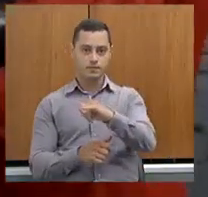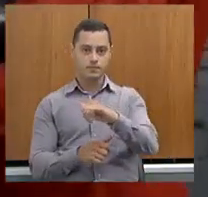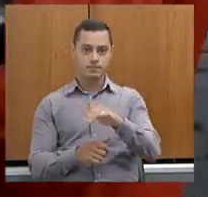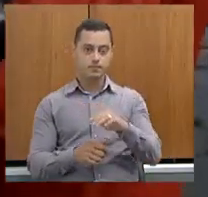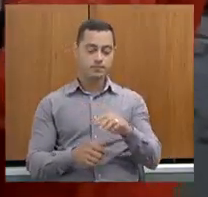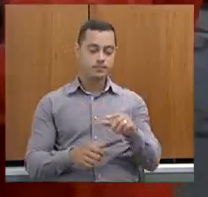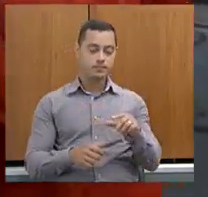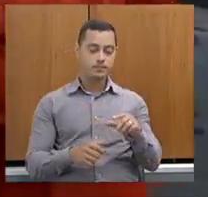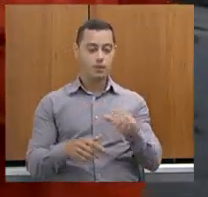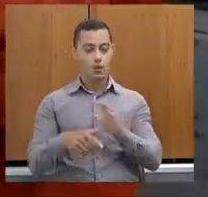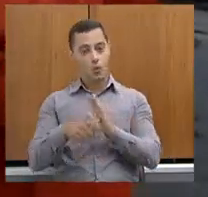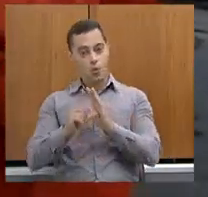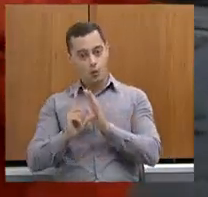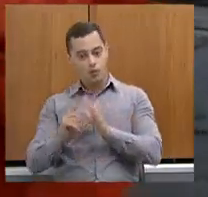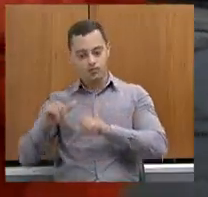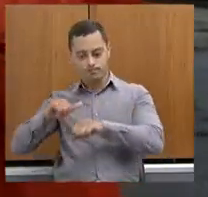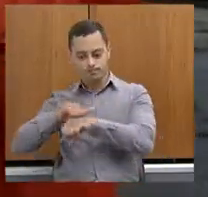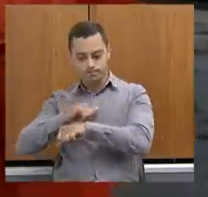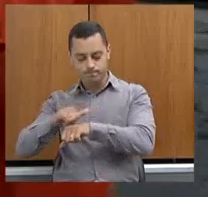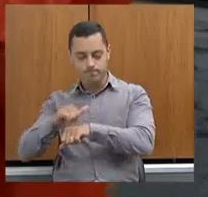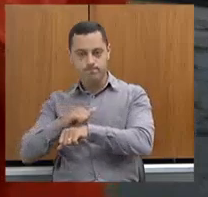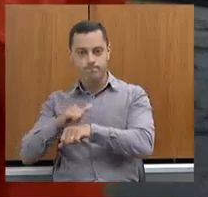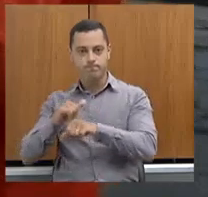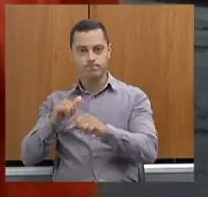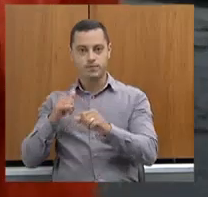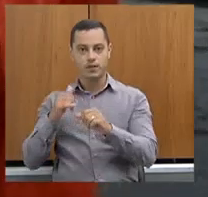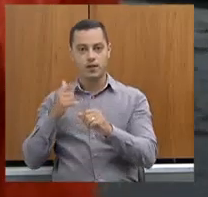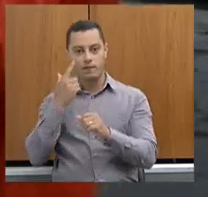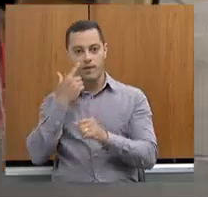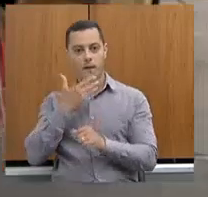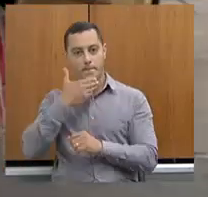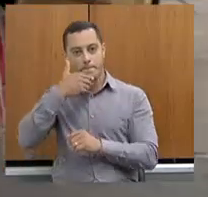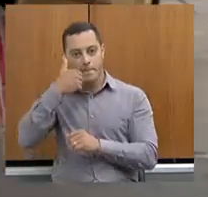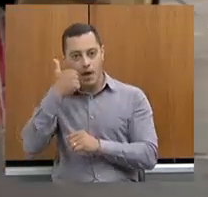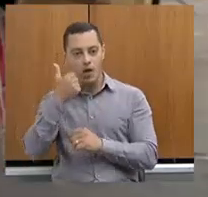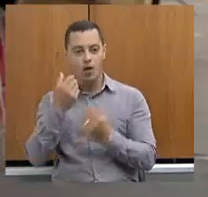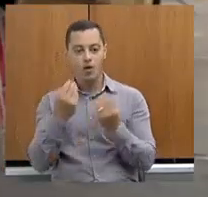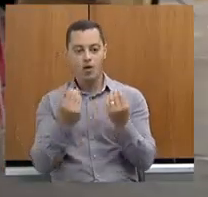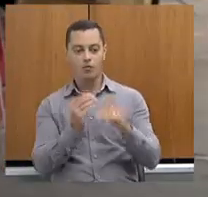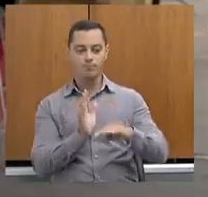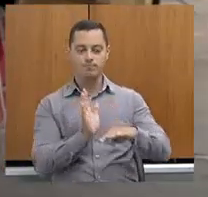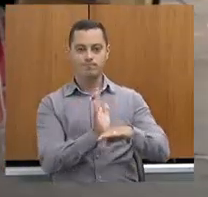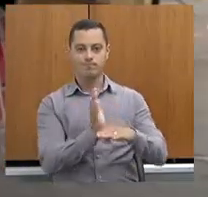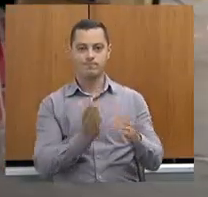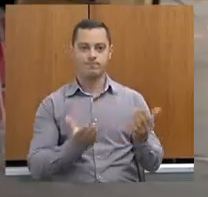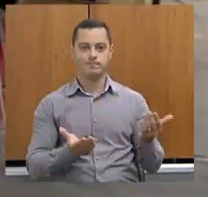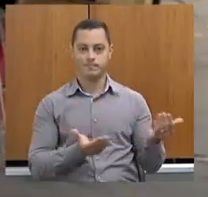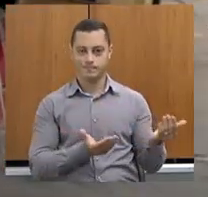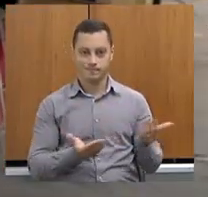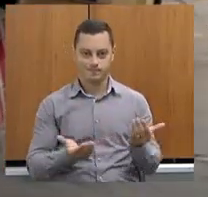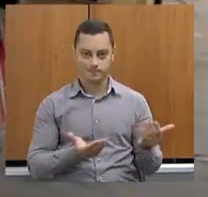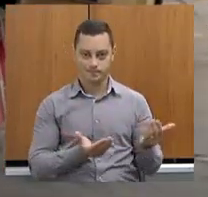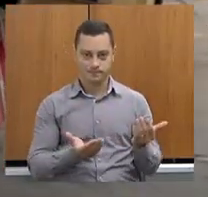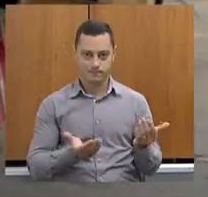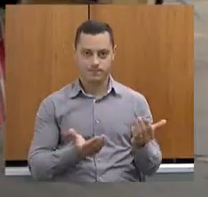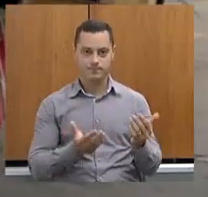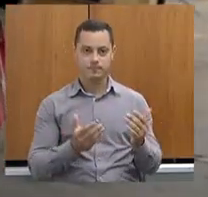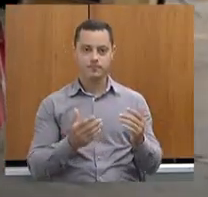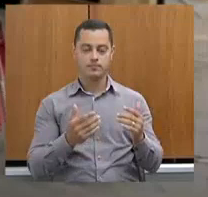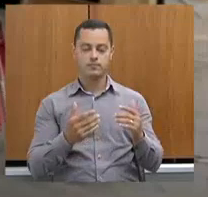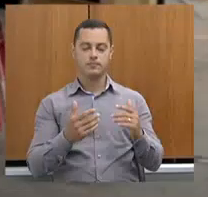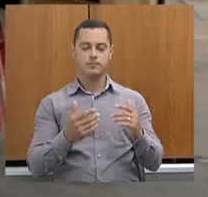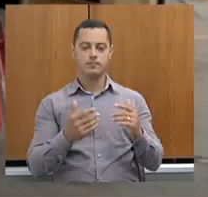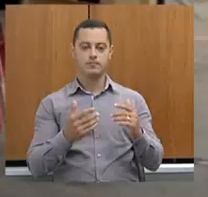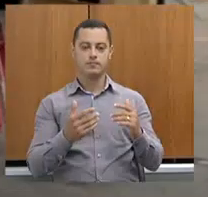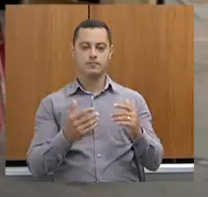previamente a gente pegou um melhor acesso venoso para ela a gente colocou muito acusação completa nela e